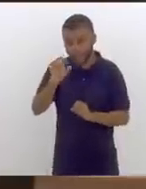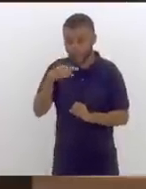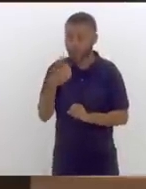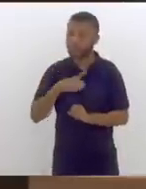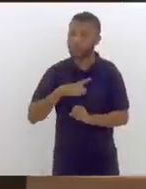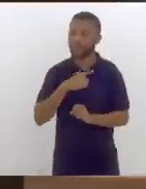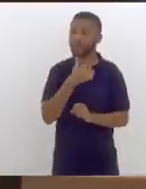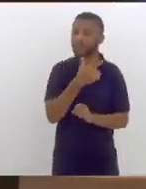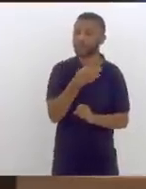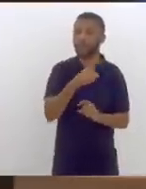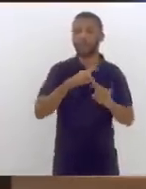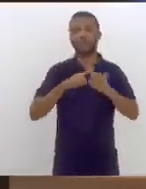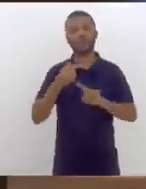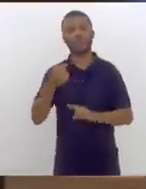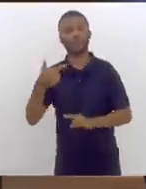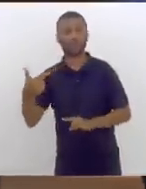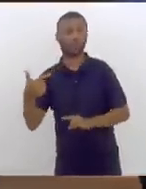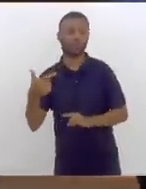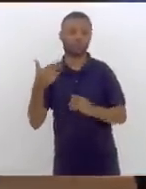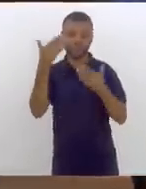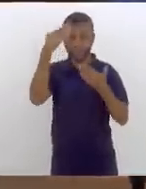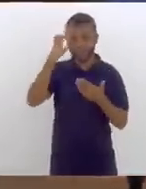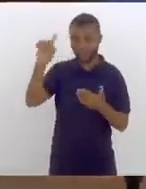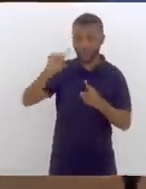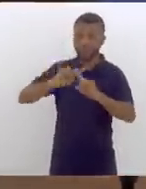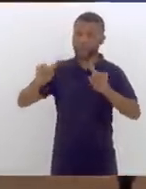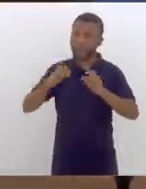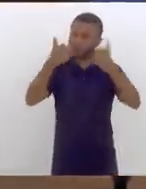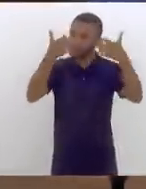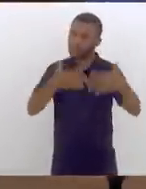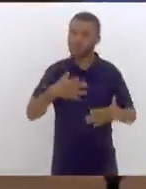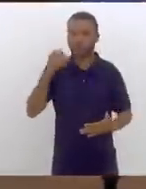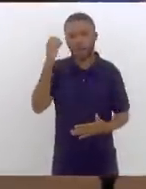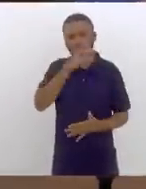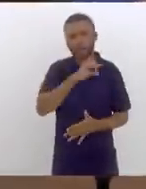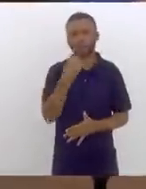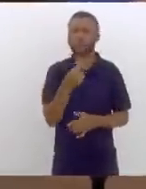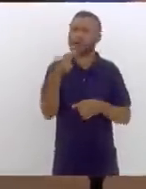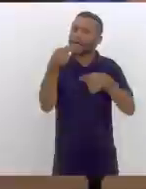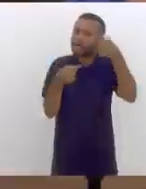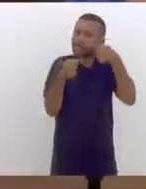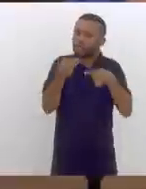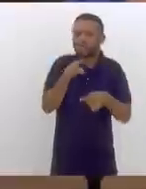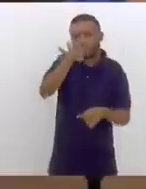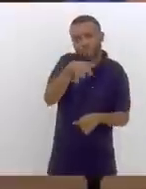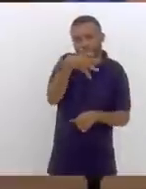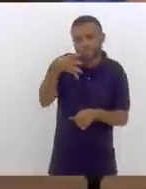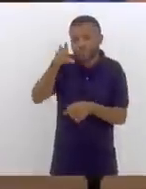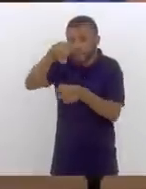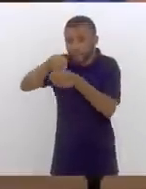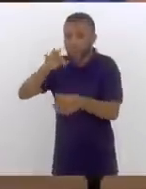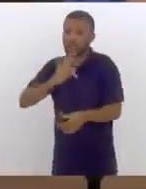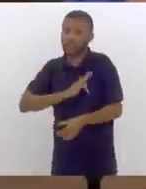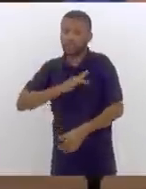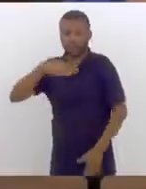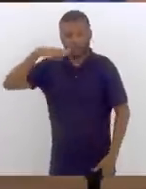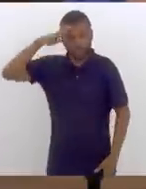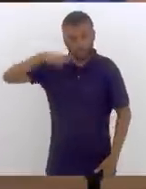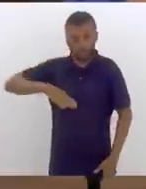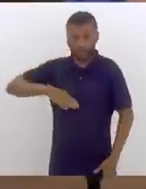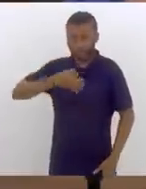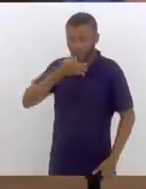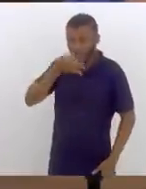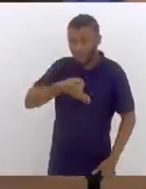a 24 de 72 mas eu tenho que dizer para vocês que é um absurdo a gente tá discutindo essa escala na polícia militar para mim é um absurdo